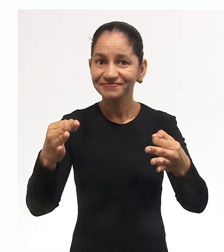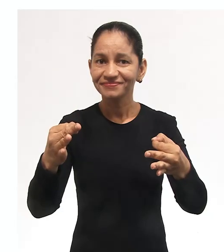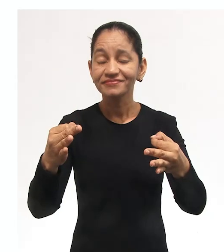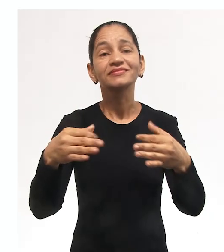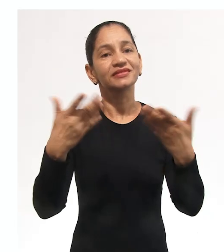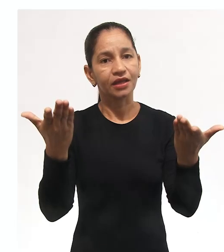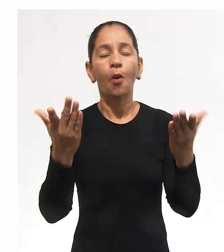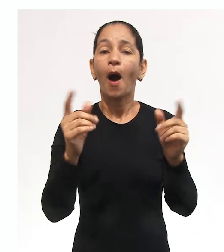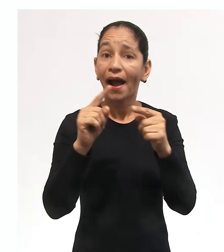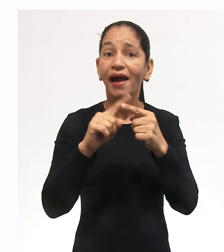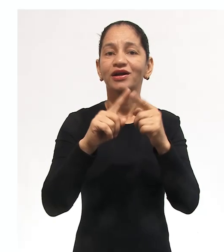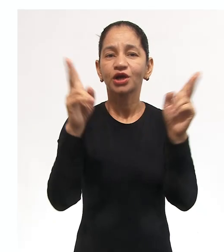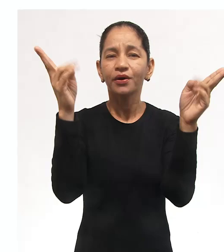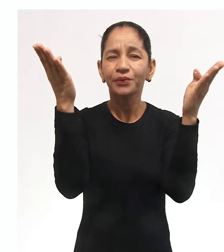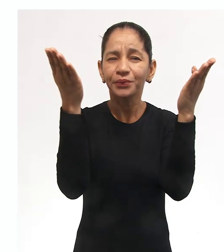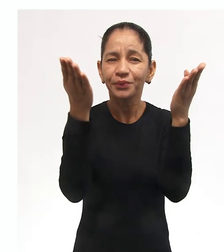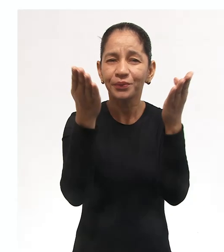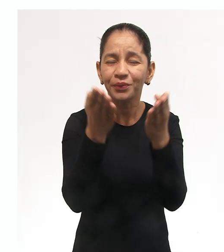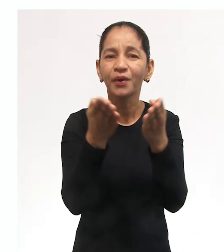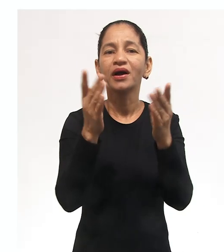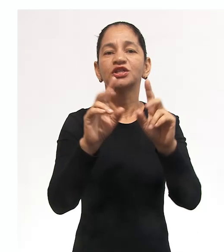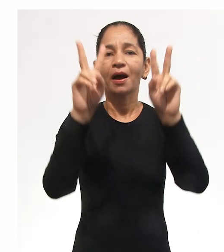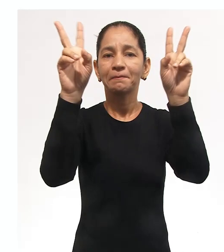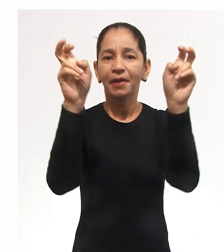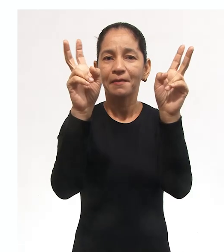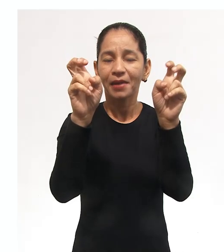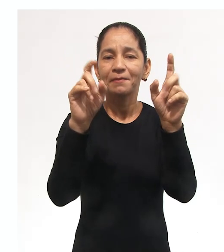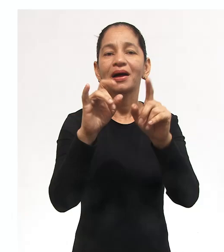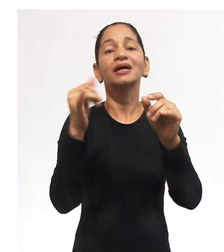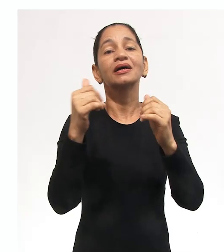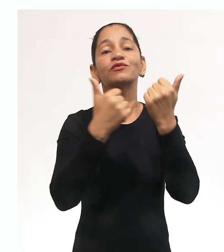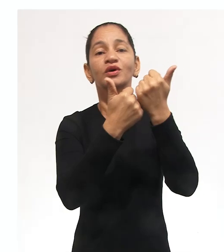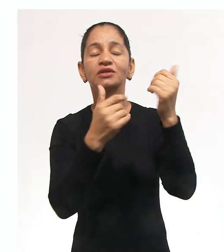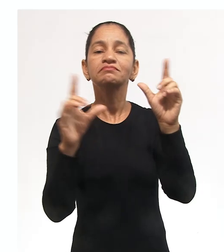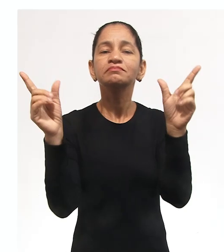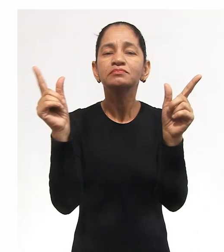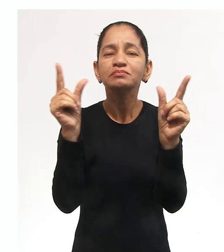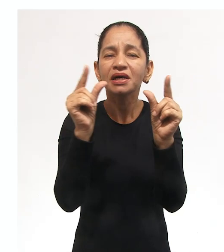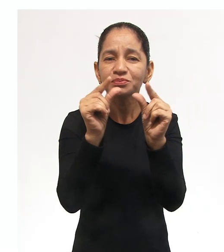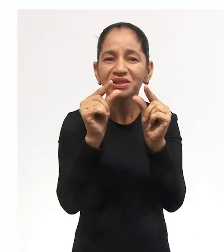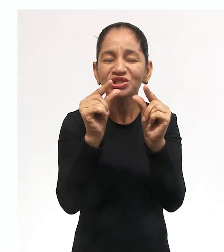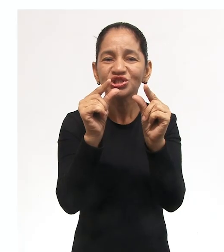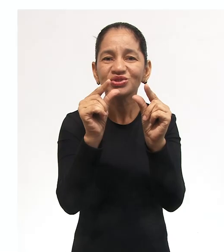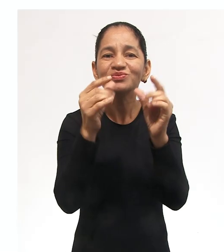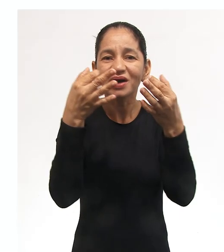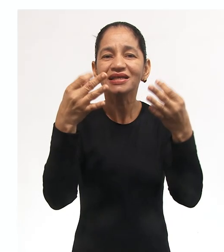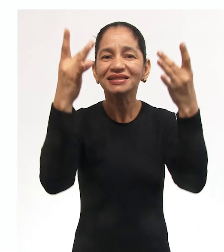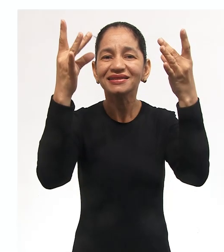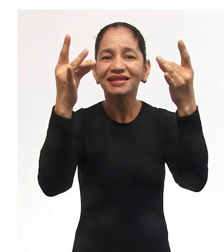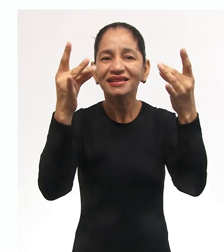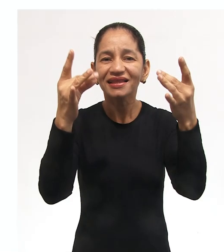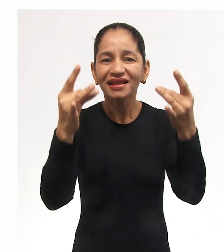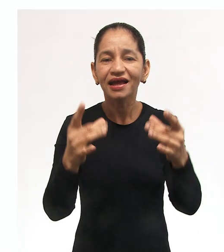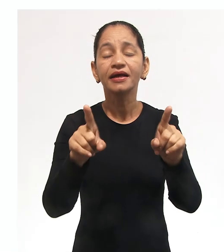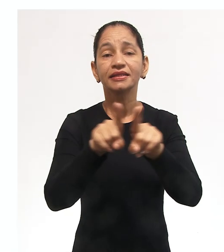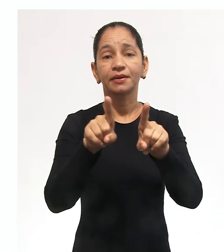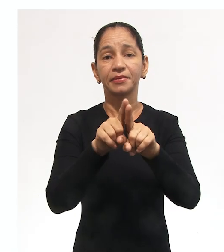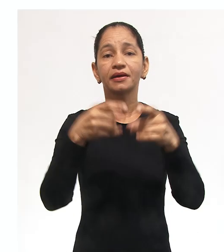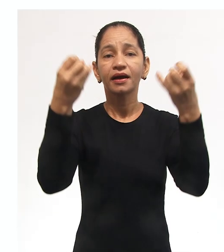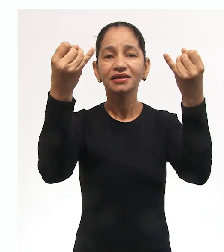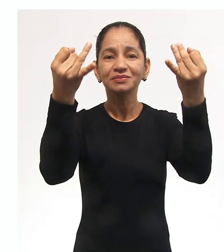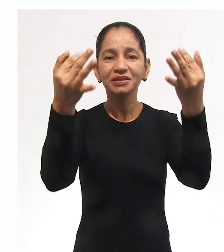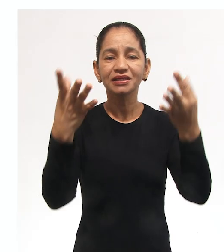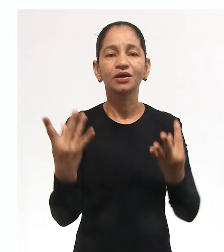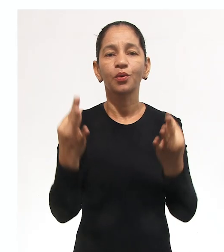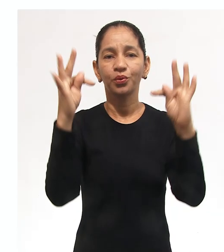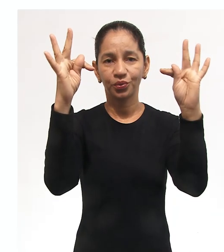inovação e uma delimitação em relação à proposta em si, tá? O quarto ponto é a descrição da solução